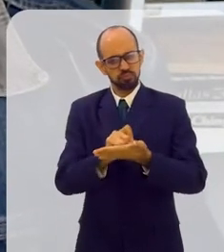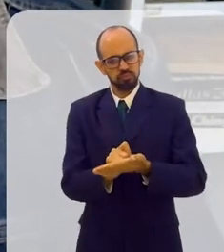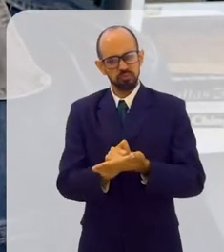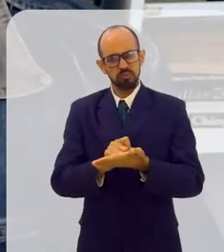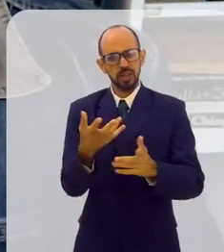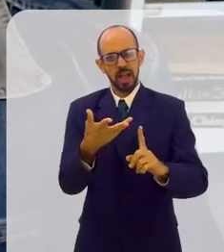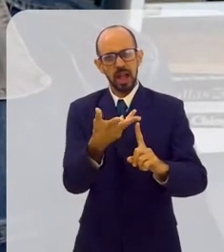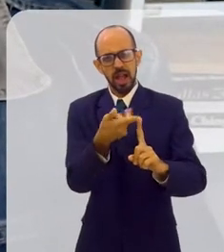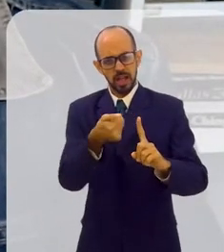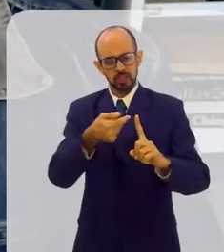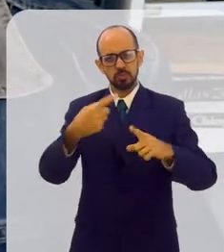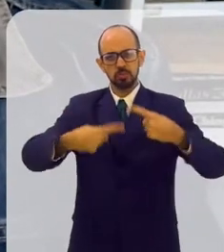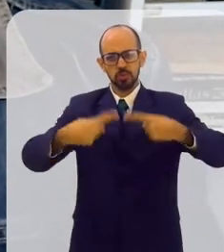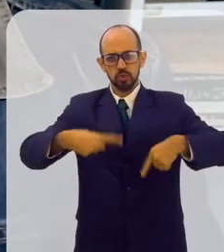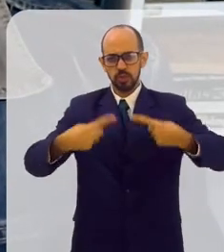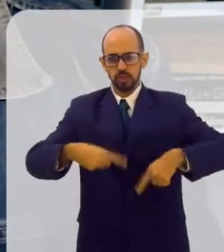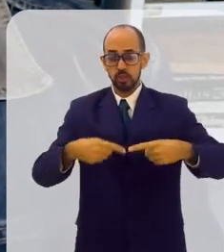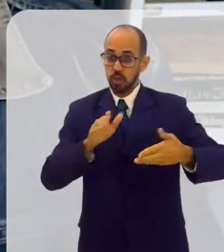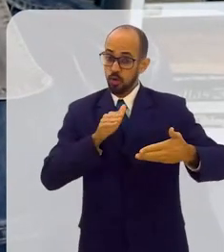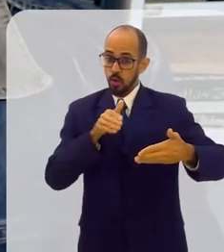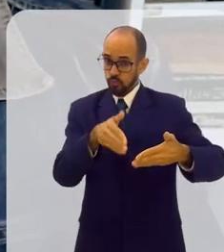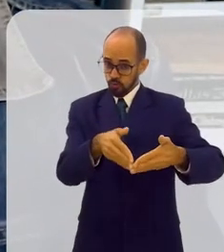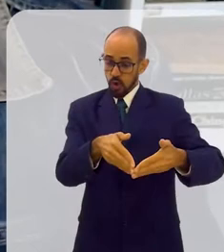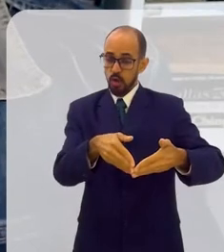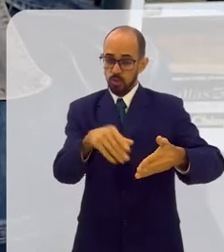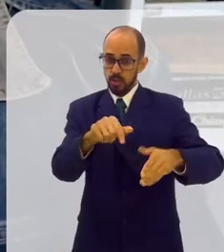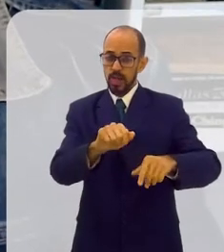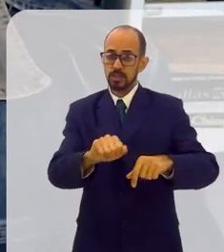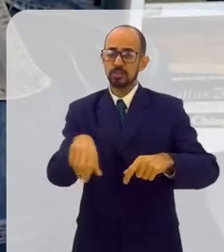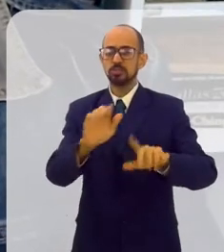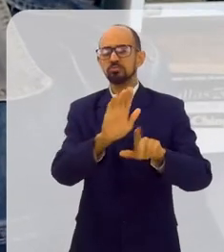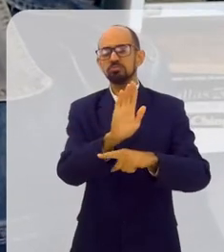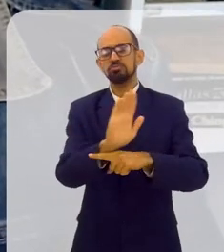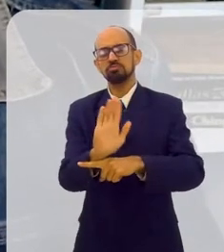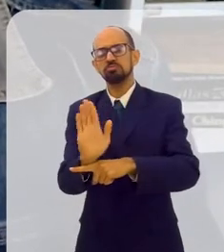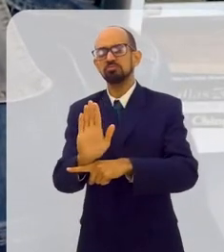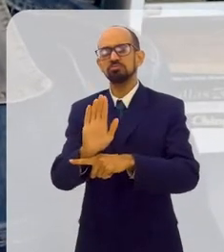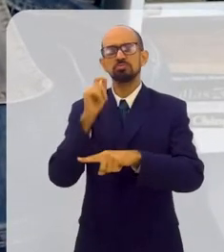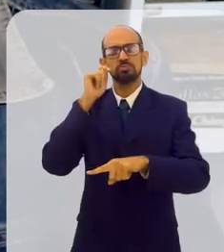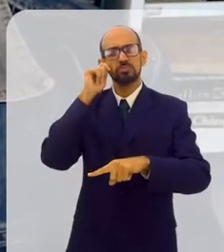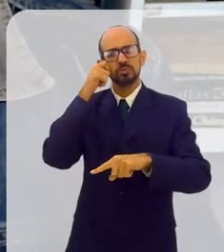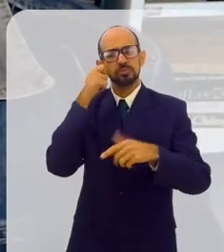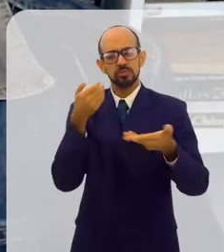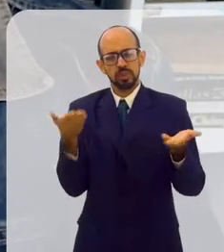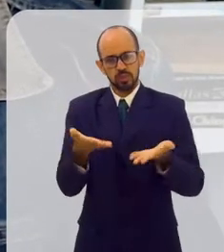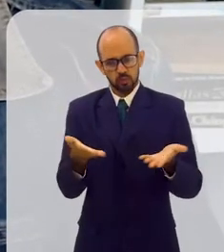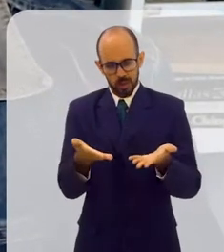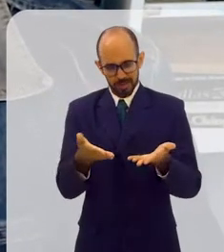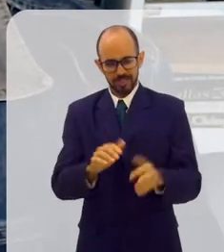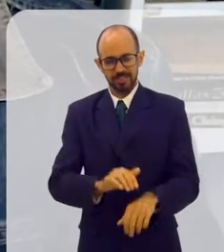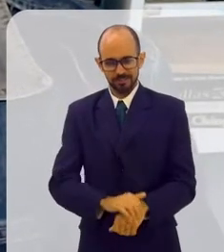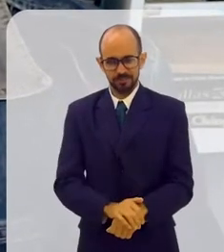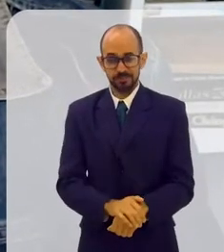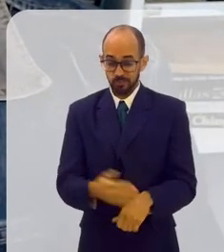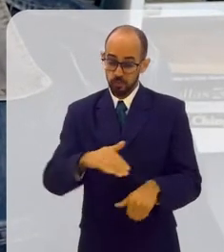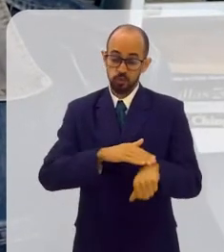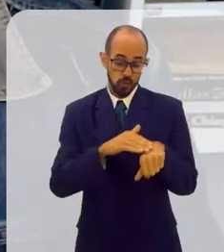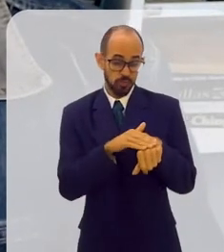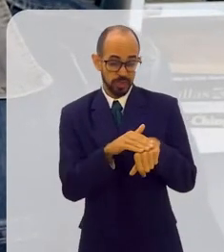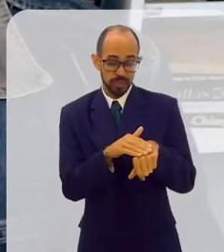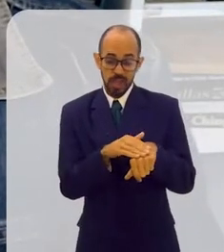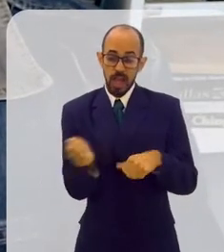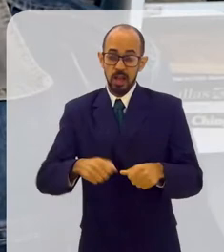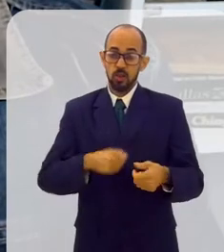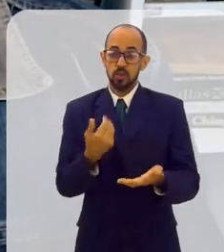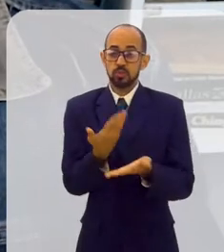dramatúrgica, arte e política, com ênfase no estudo das cenas negras contemporâneas. Vamos conversar com o artista